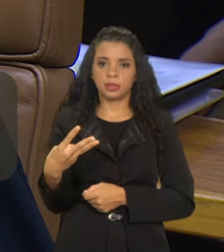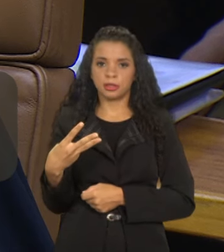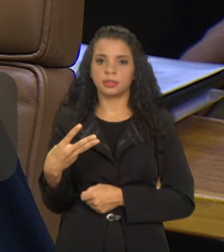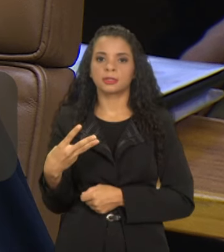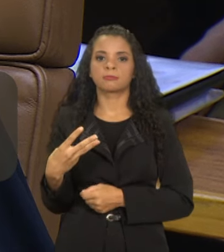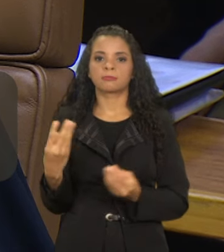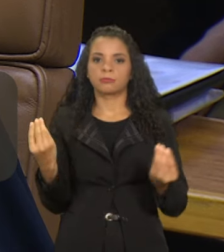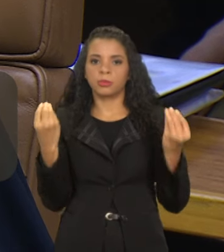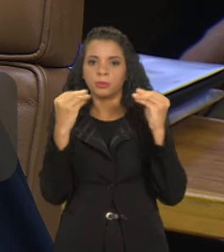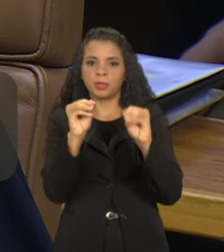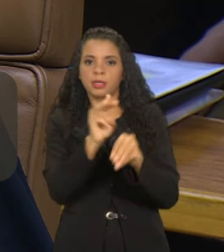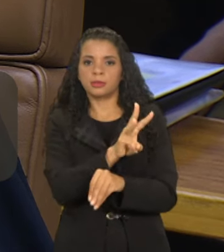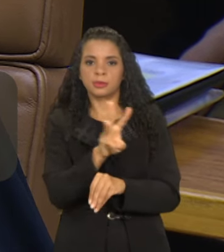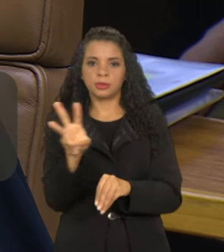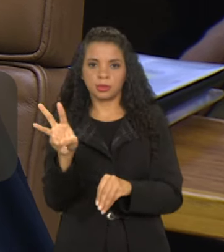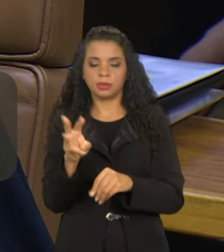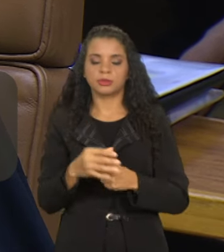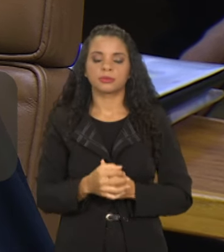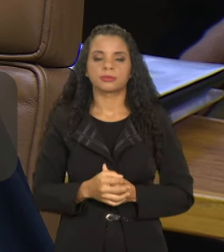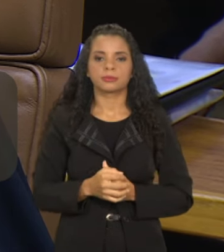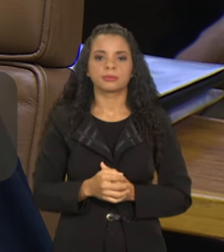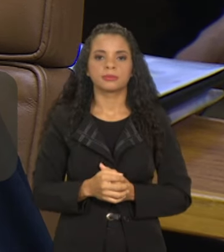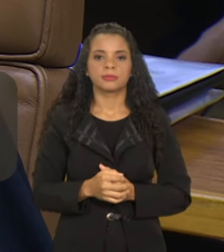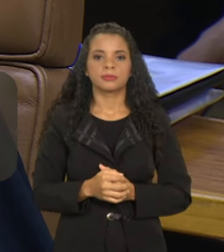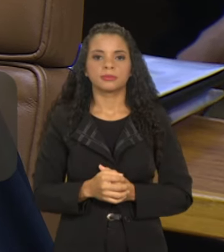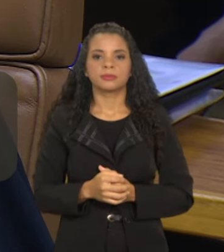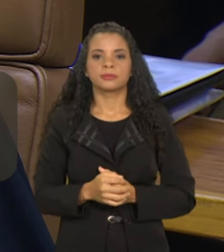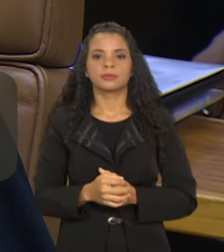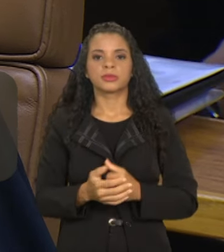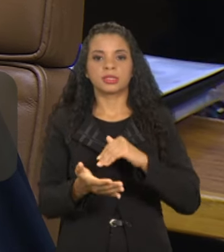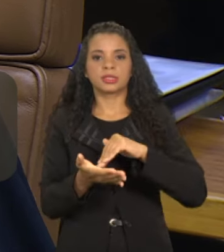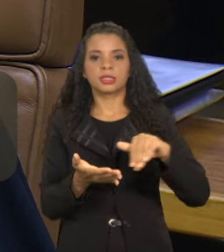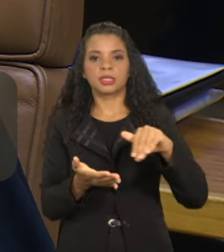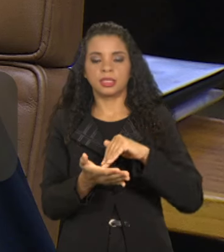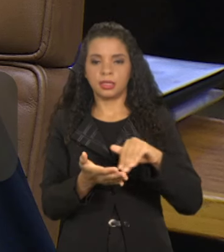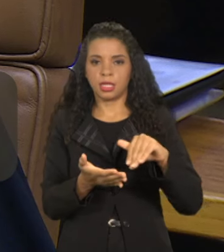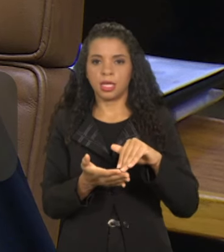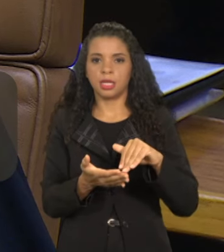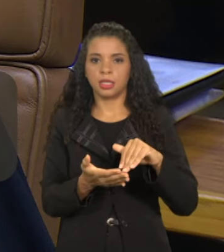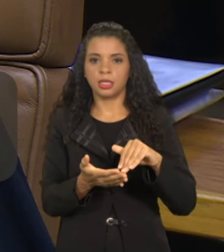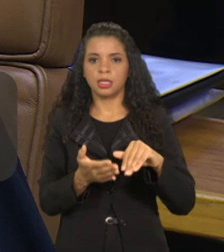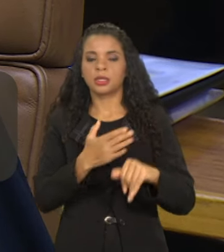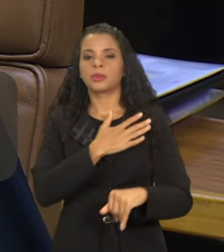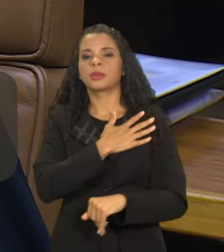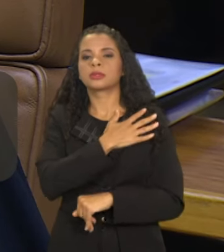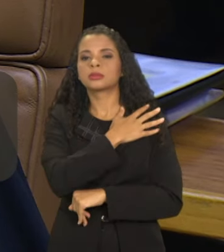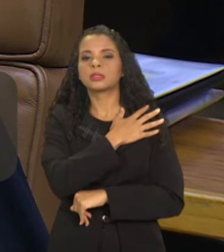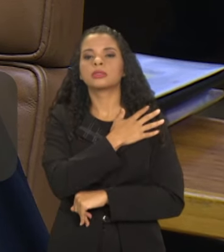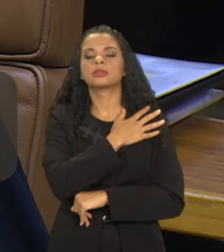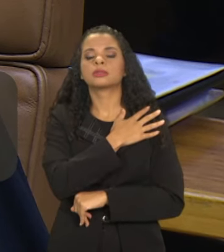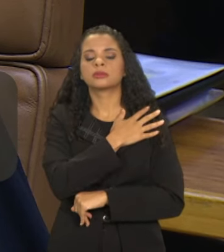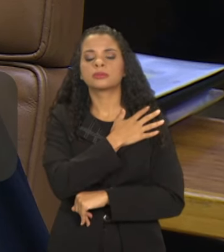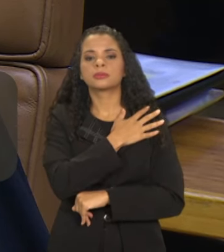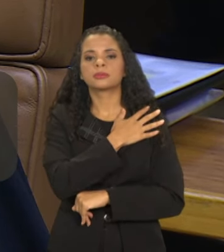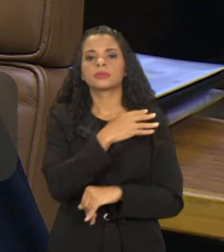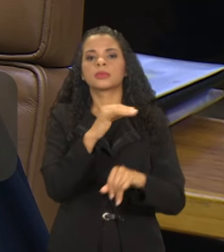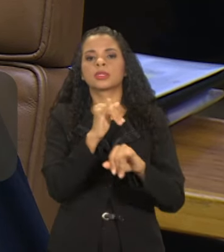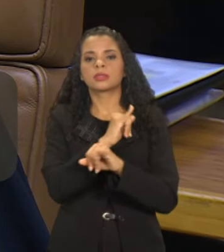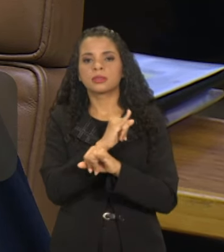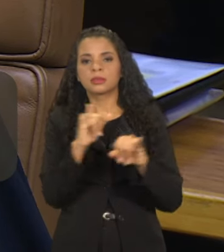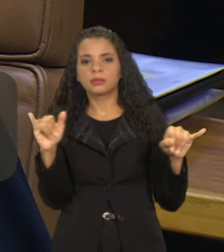Washington. A secretária do Exército, Christine Wormuth, emitiu um memorando hoje que